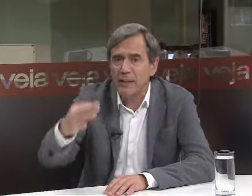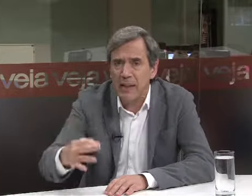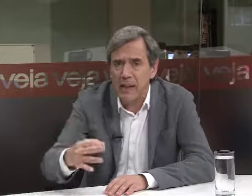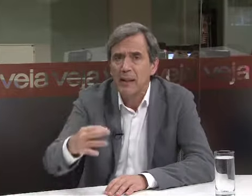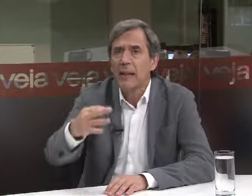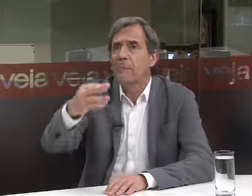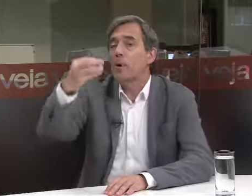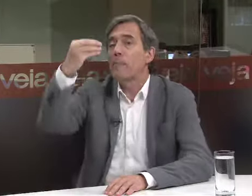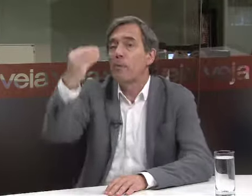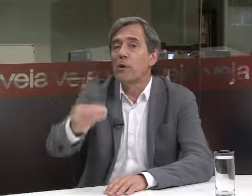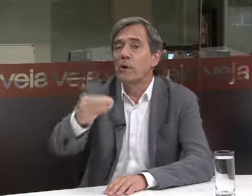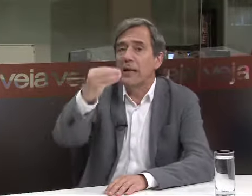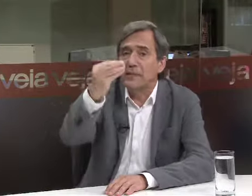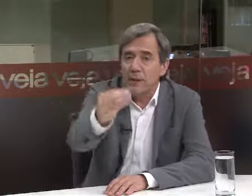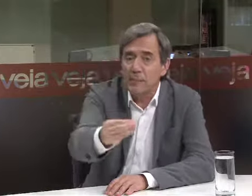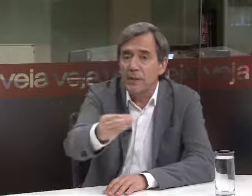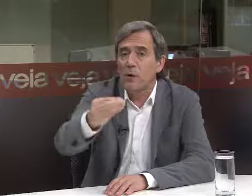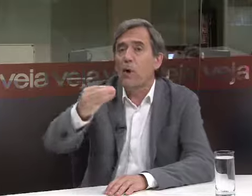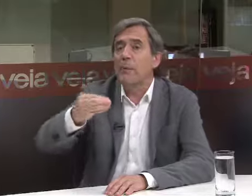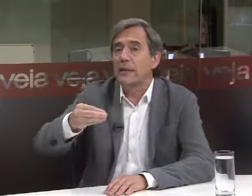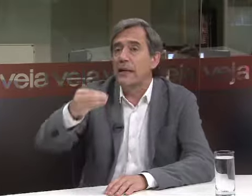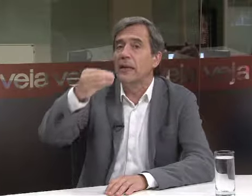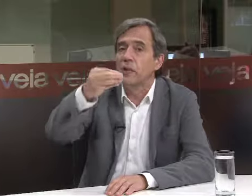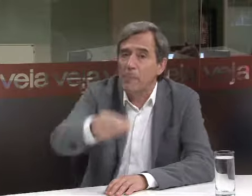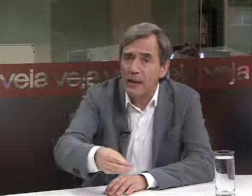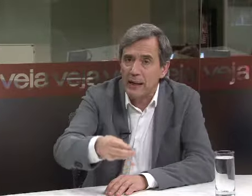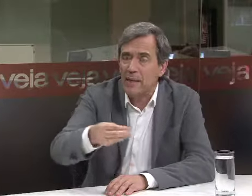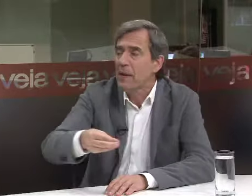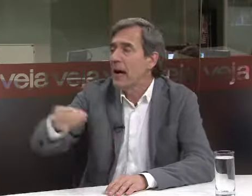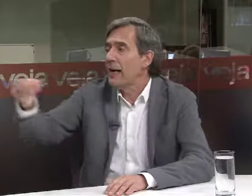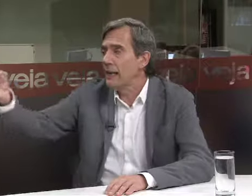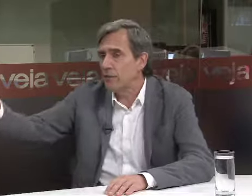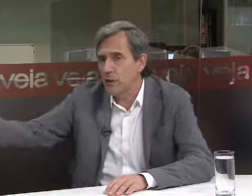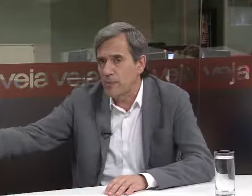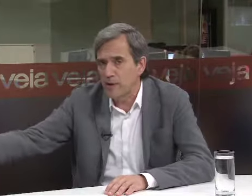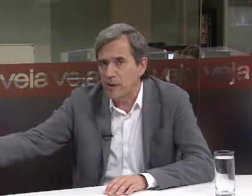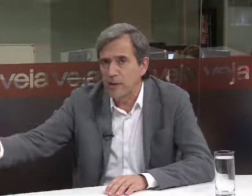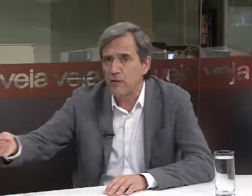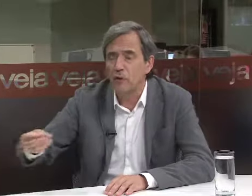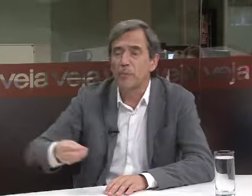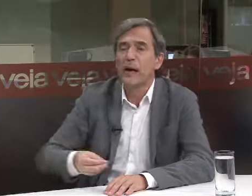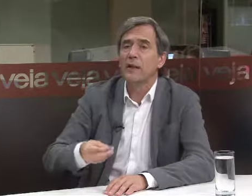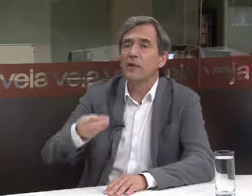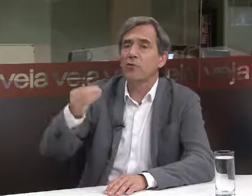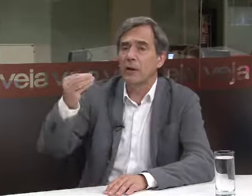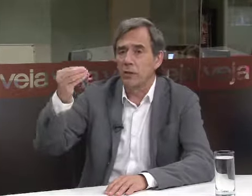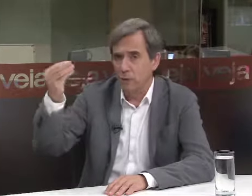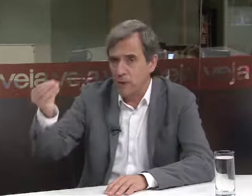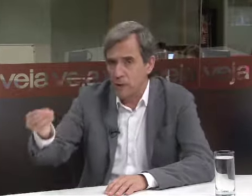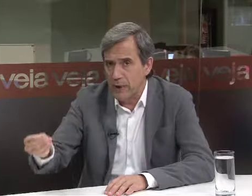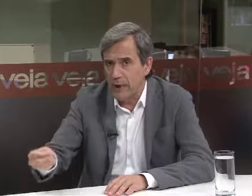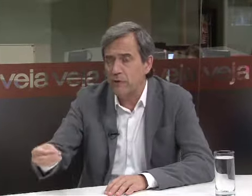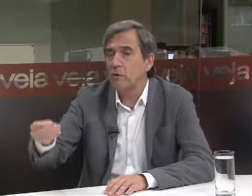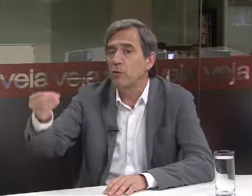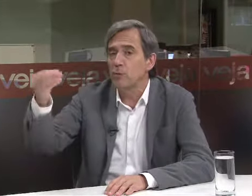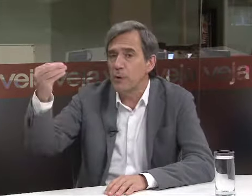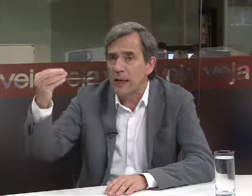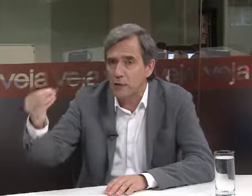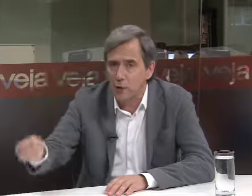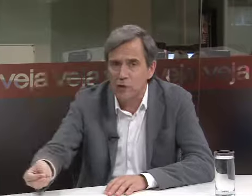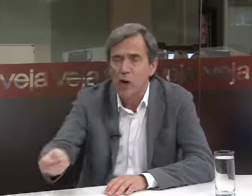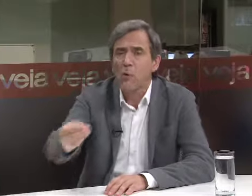política partidária, pelo apoio que ele sempre deu ao PT no Paraná, à eleição da presidente Dilma, não só em 2010 e